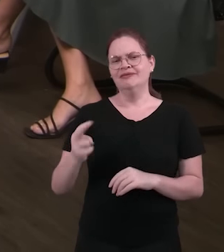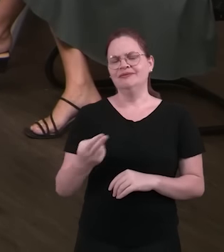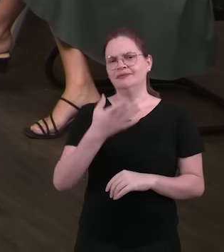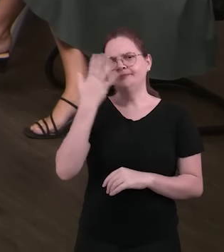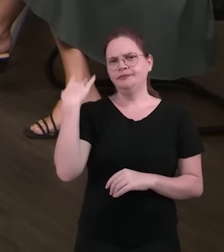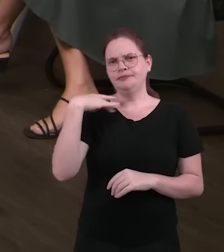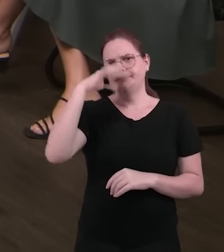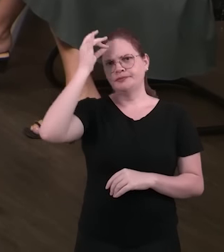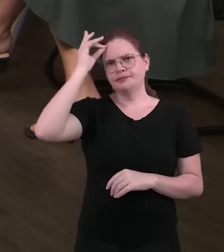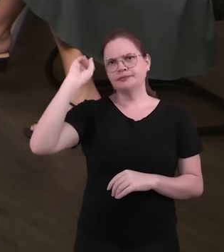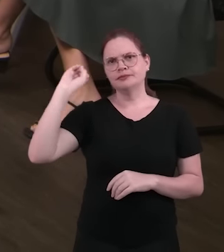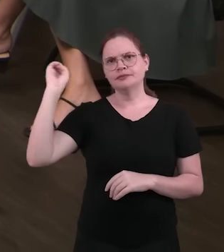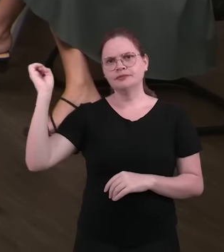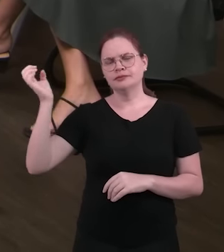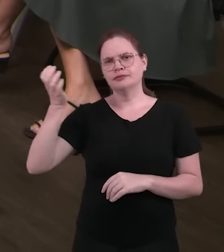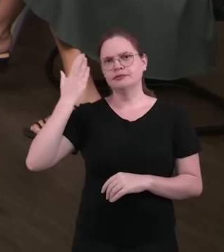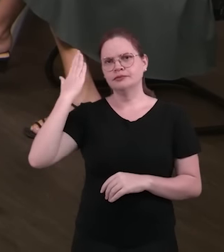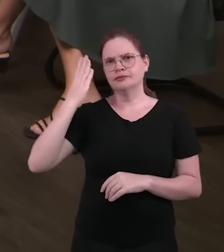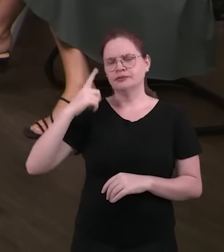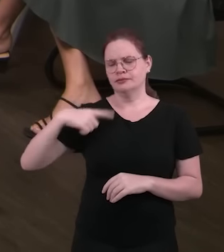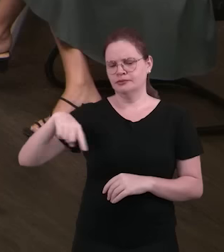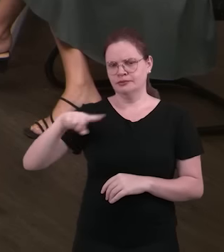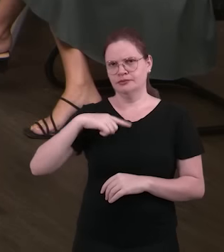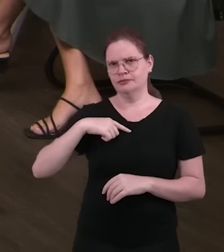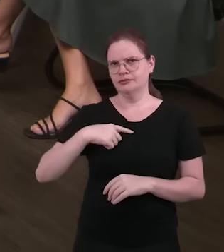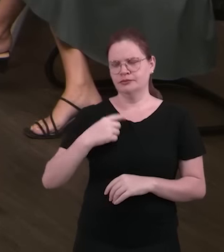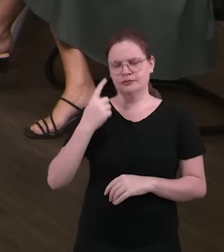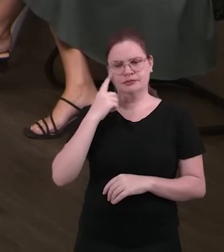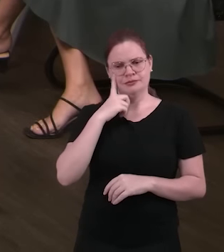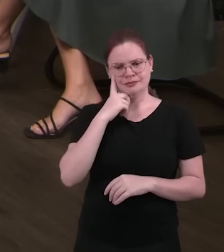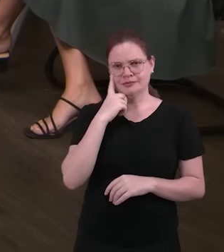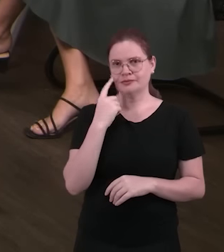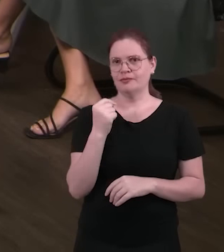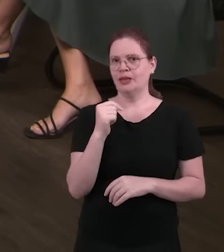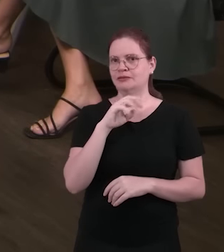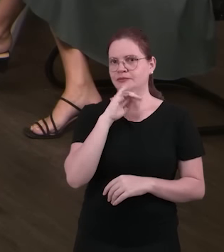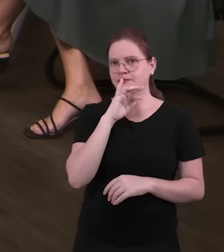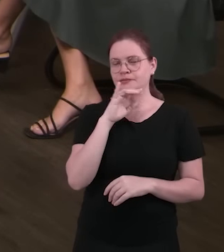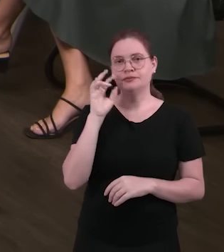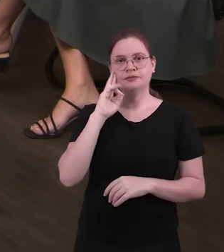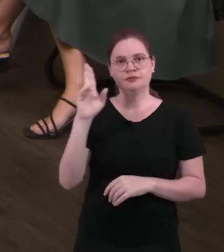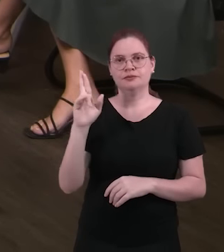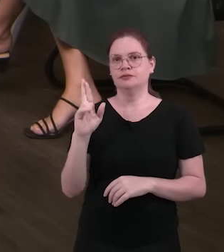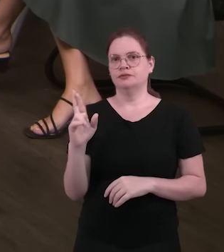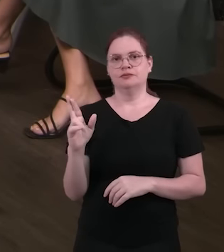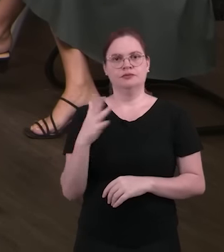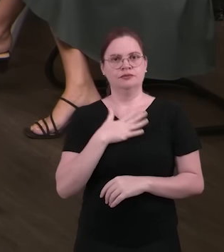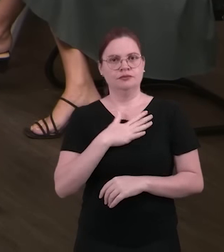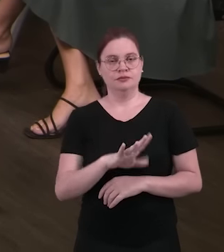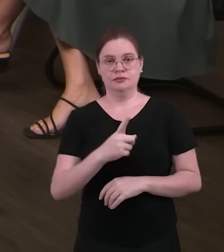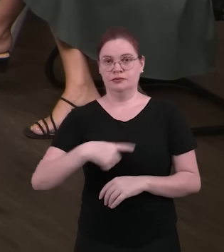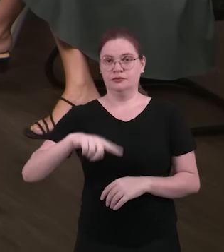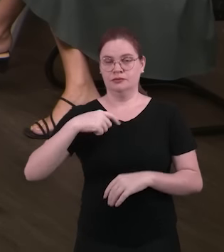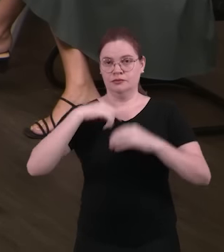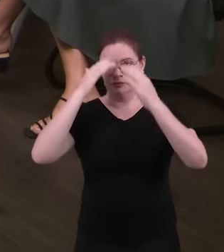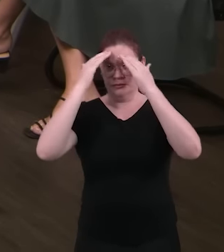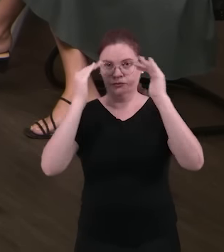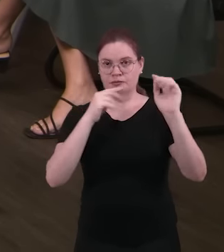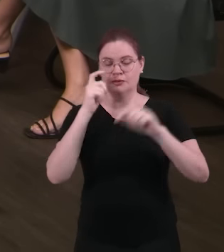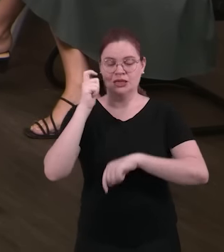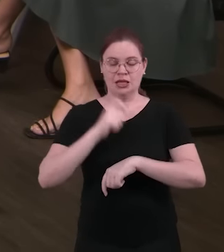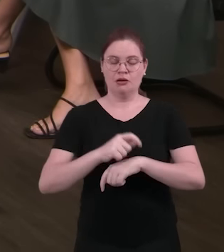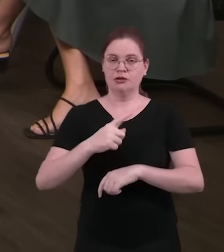Santo revela que nós estamos indo por um caminho que não agrada o Senhor, que nós estamos em desobediência, mas no momento